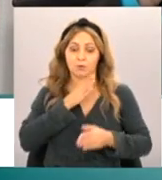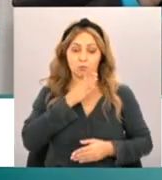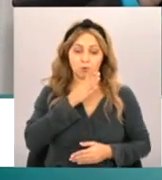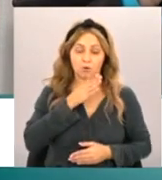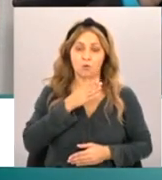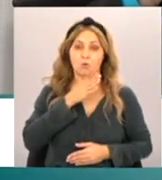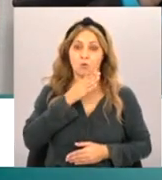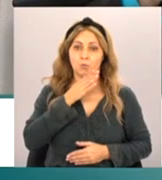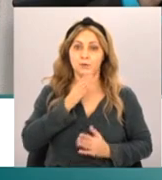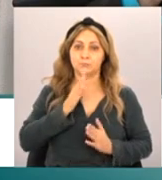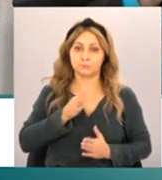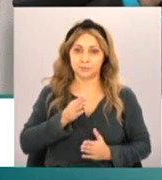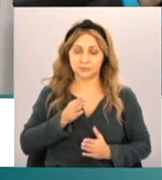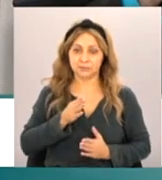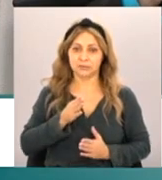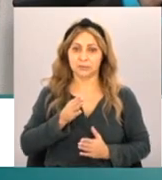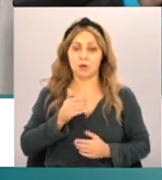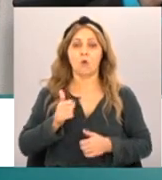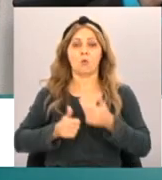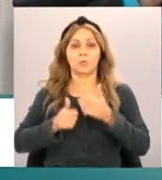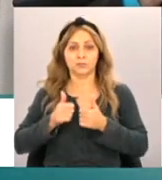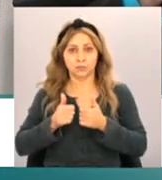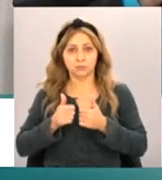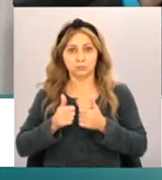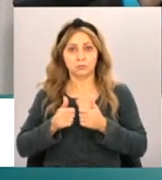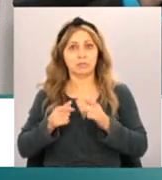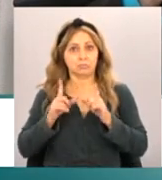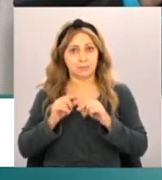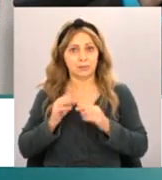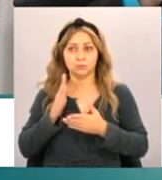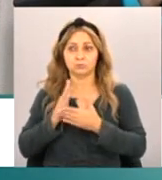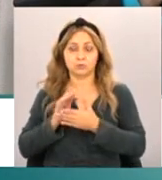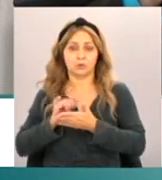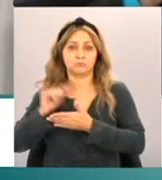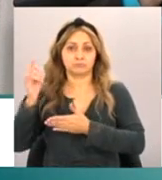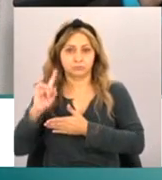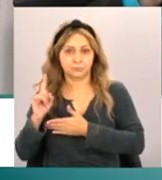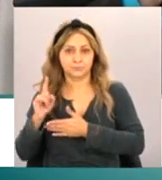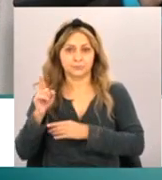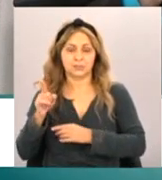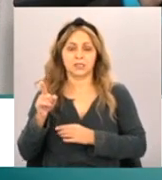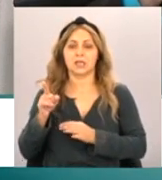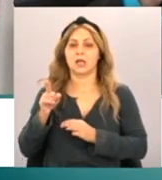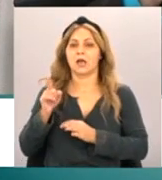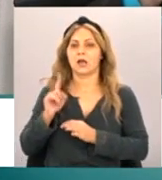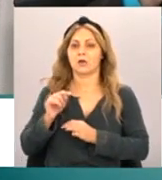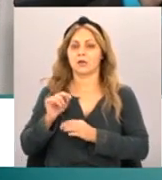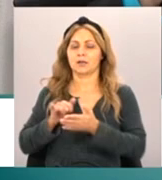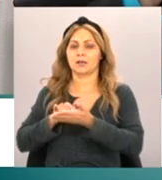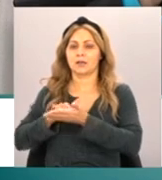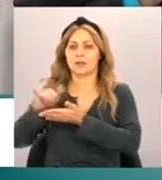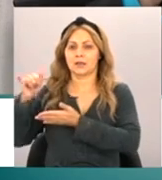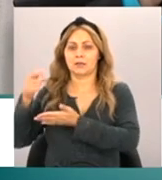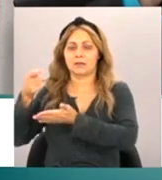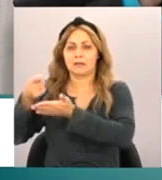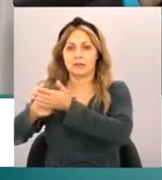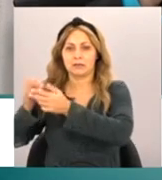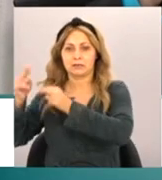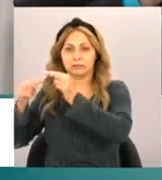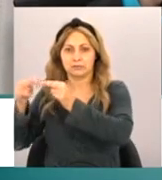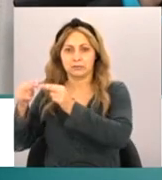Ferroviário tem que ser o Natal forma competitivo e o transporte aéreo deixado porque a querosene no transporte aéreo neste momento tem